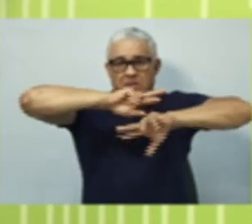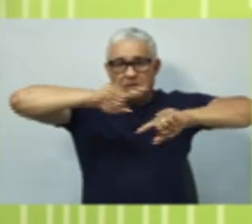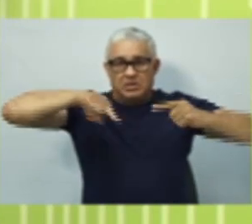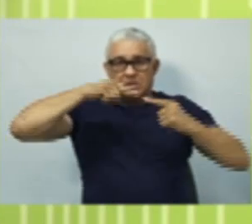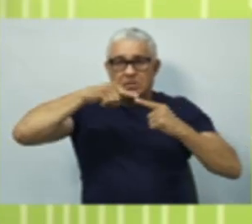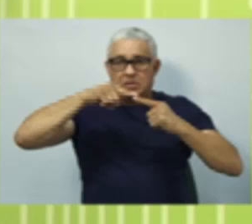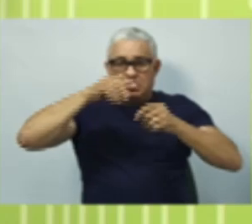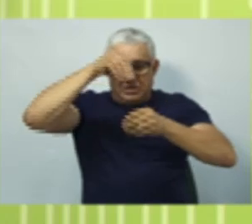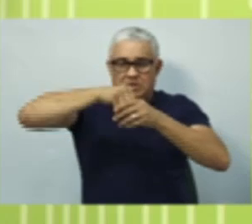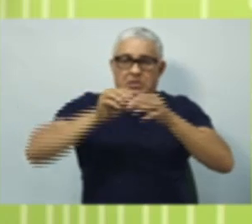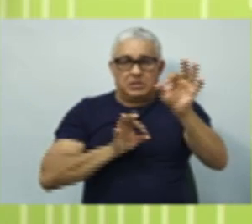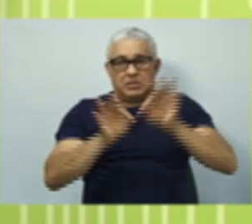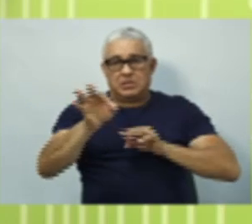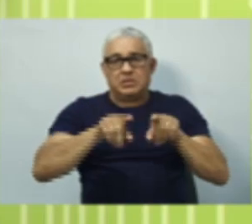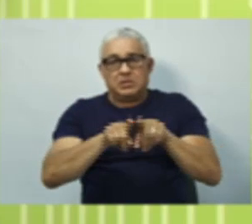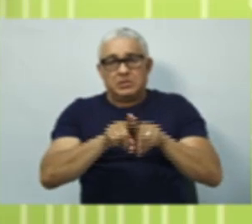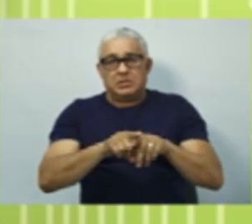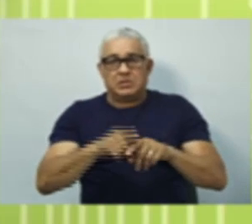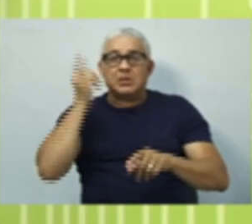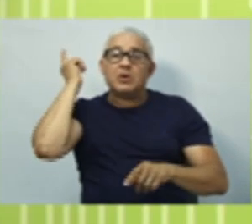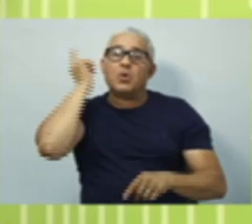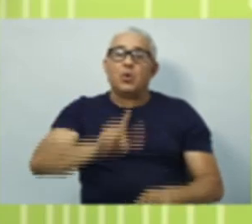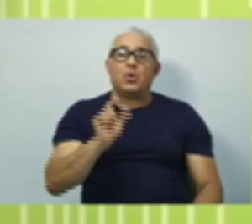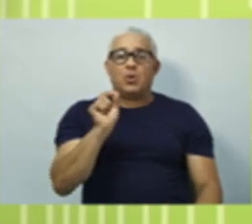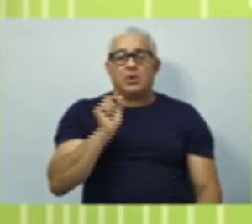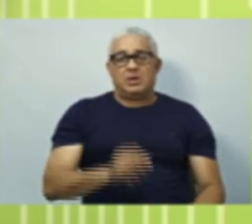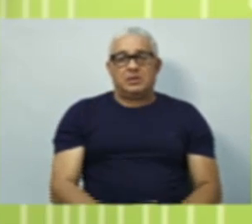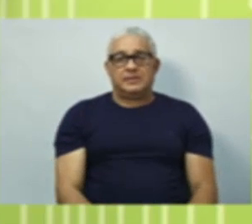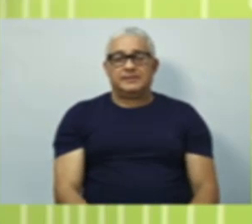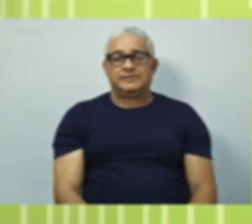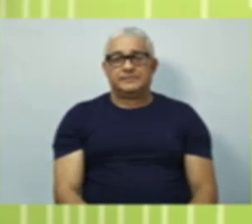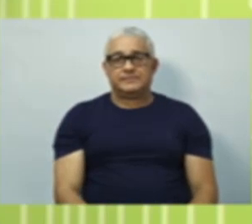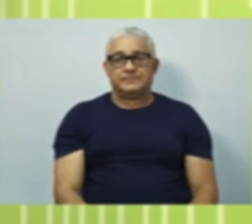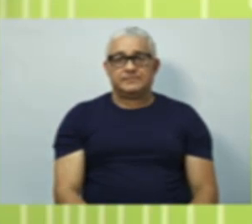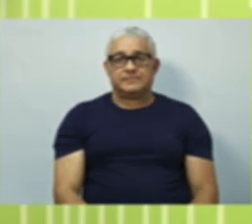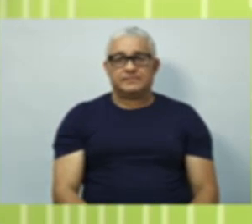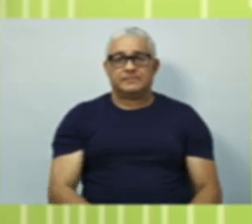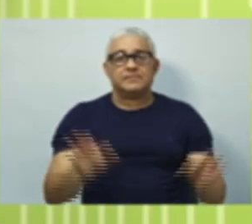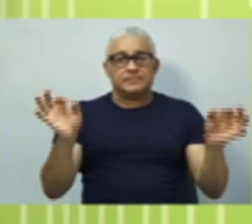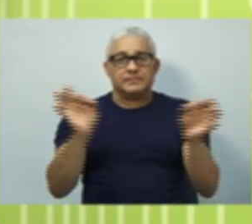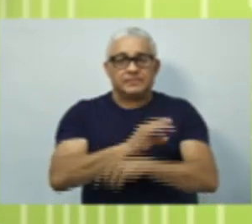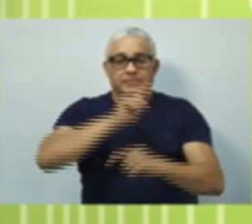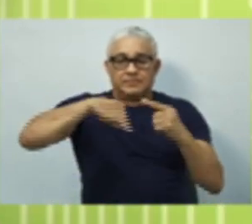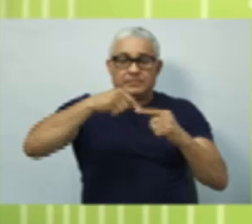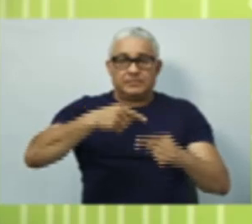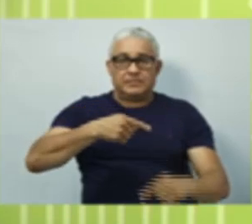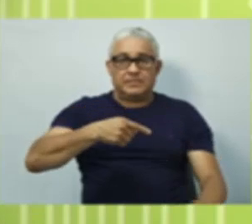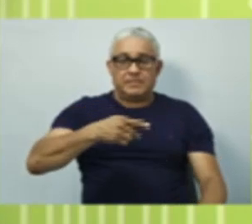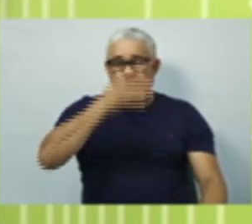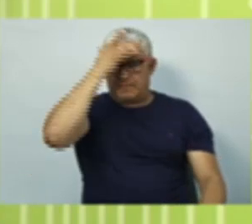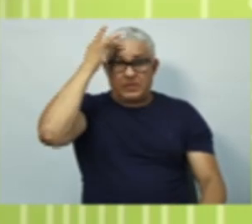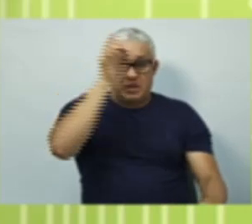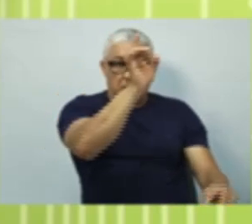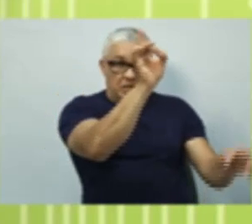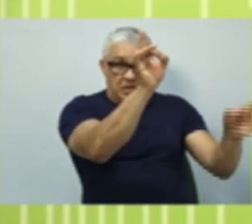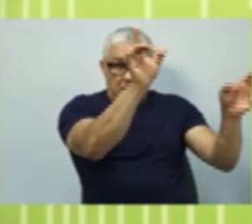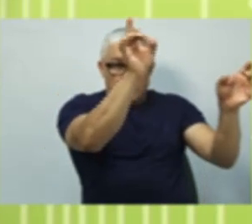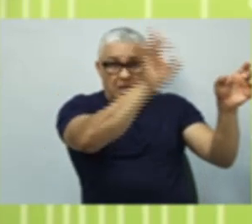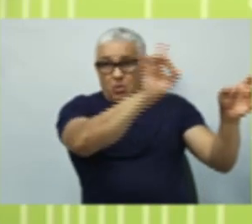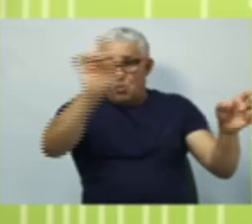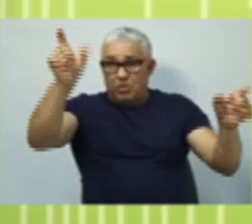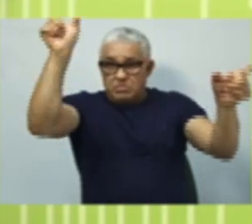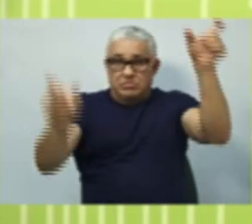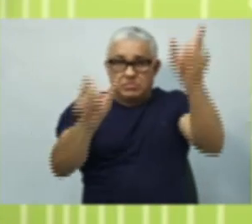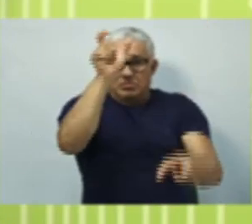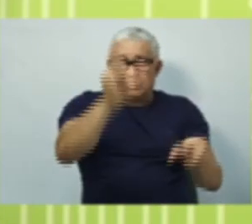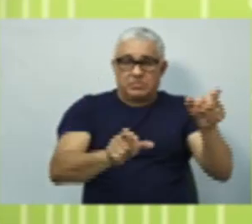objetivos organizacionais, ela vai estar alcançando a realização de objetivos pessoais de cada colaborador. Mas